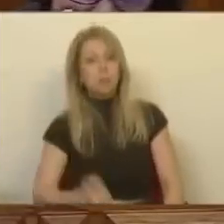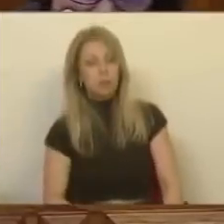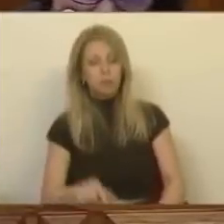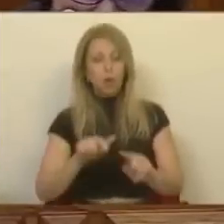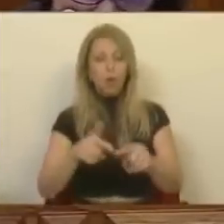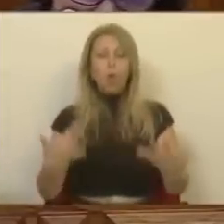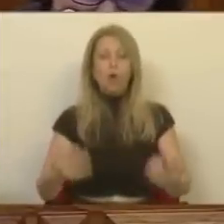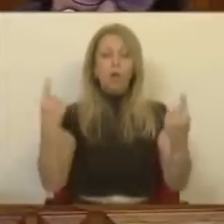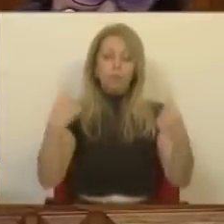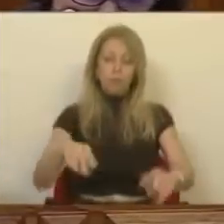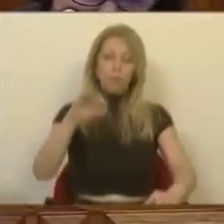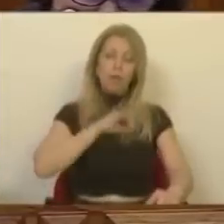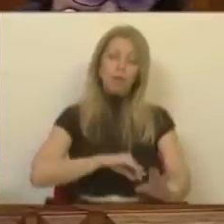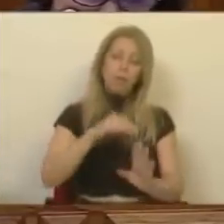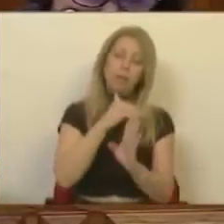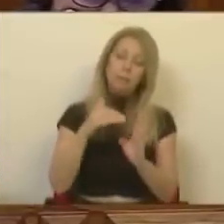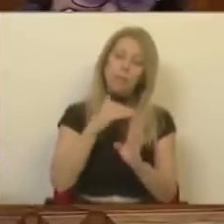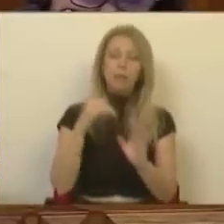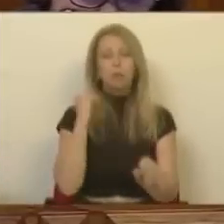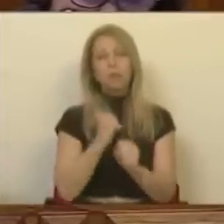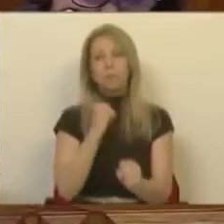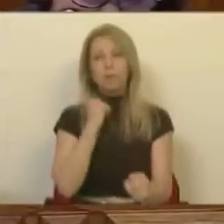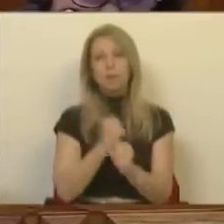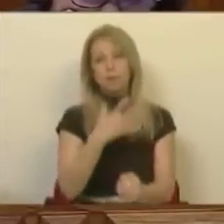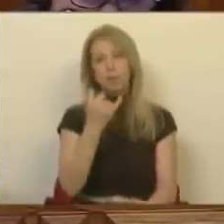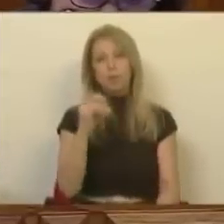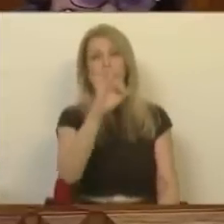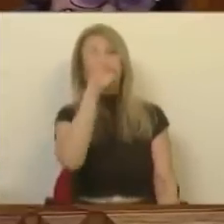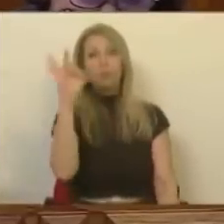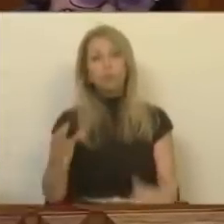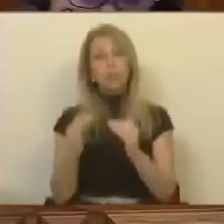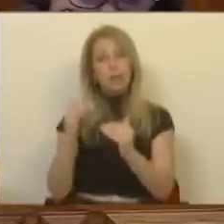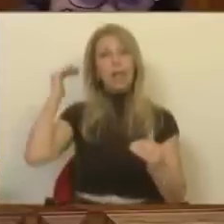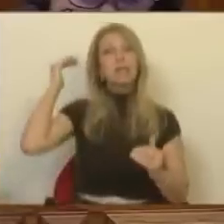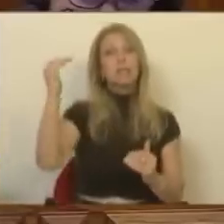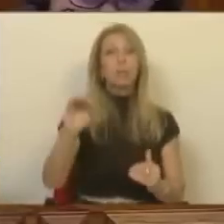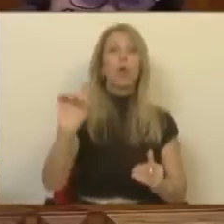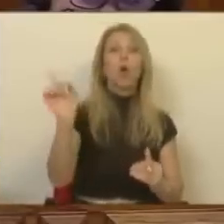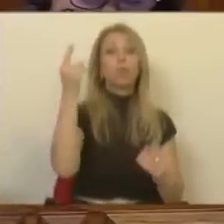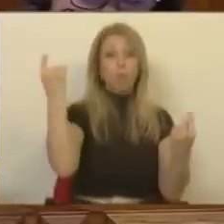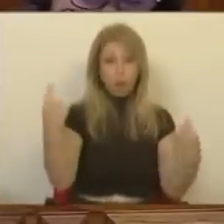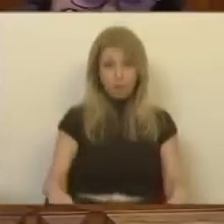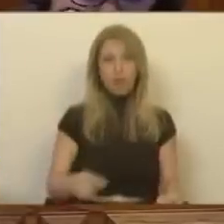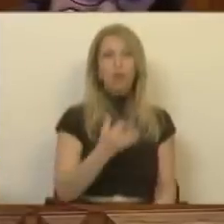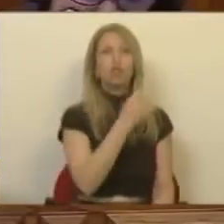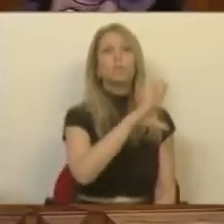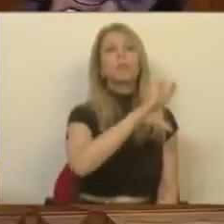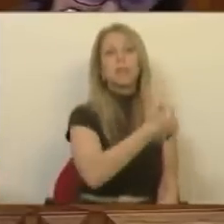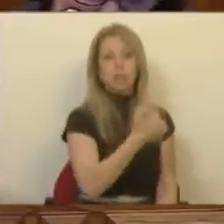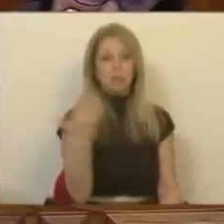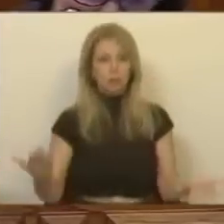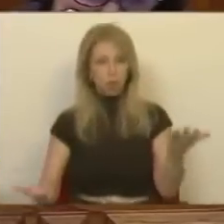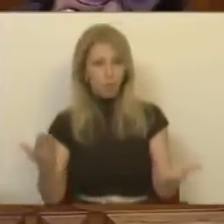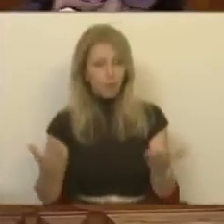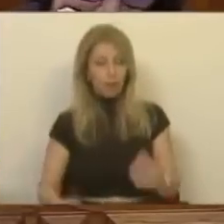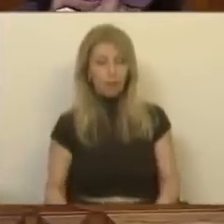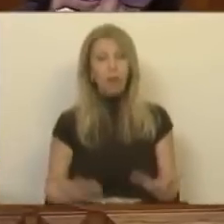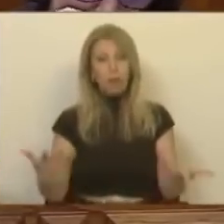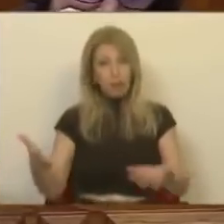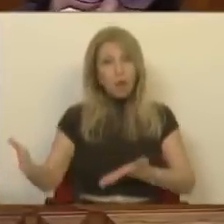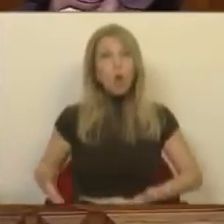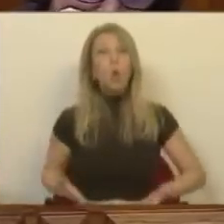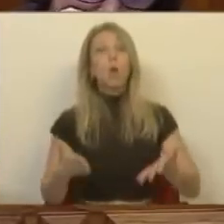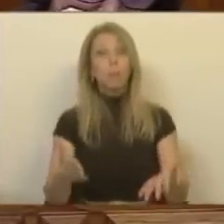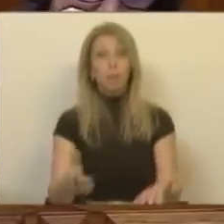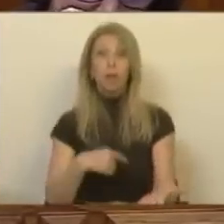temos o rendimento médio dos Trabalhadores 20% de cima daquilo que tínhamos em 2015 e esta trajetória e a trajetória